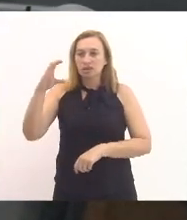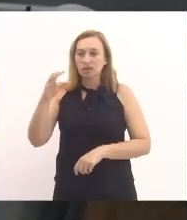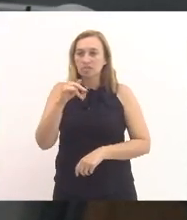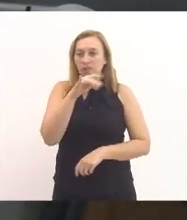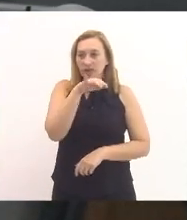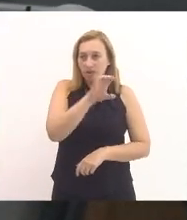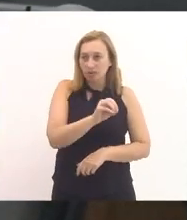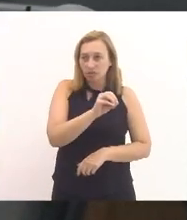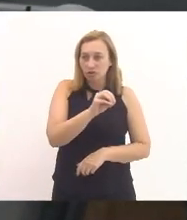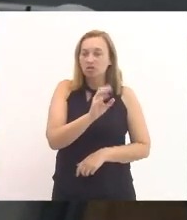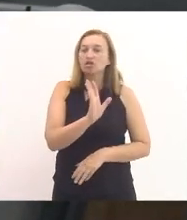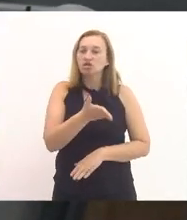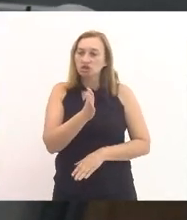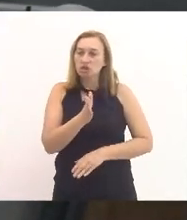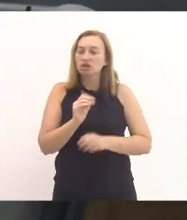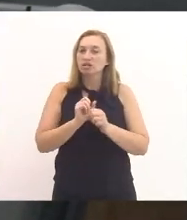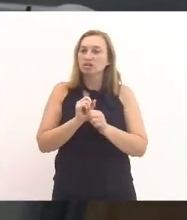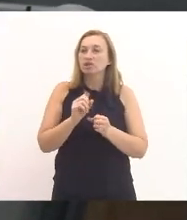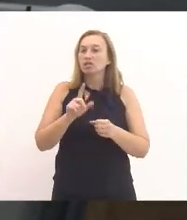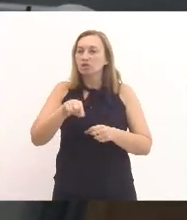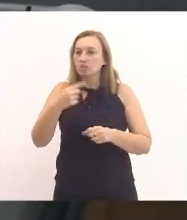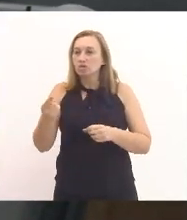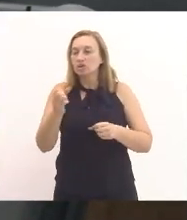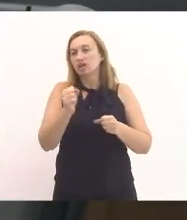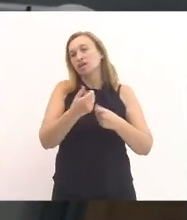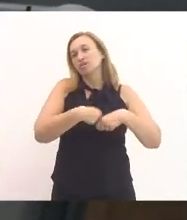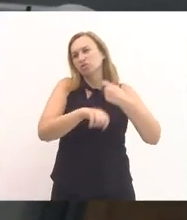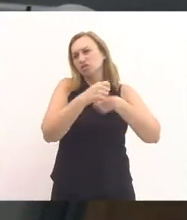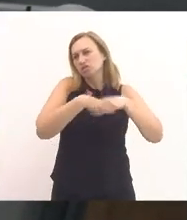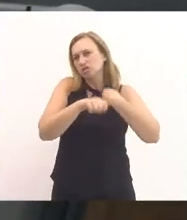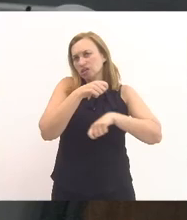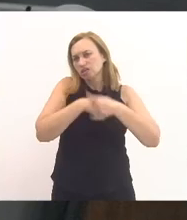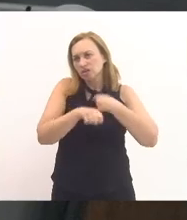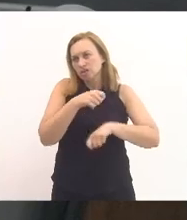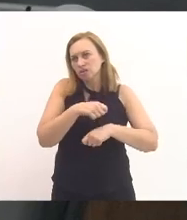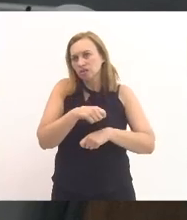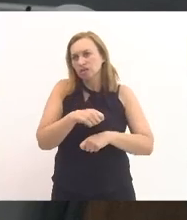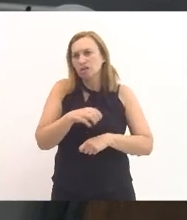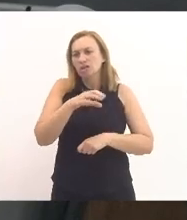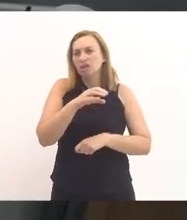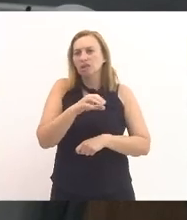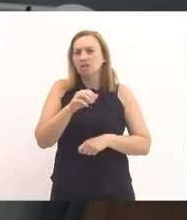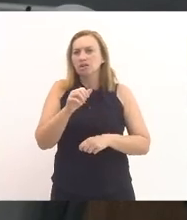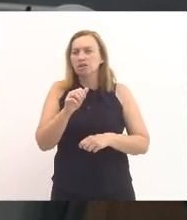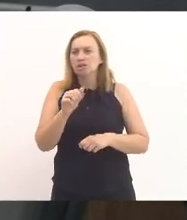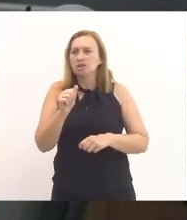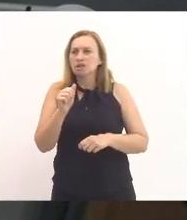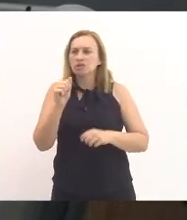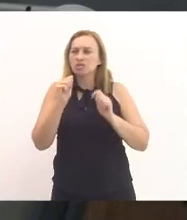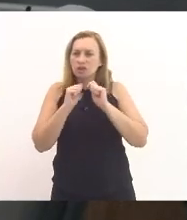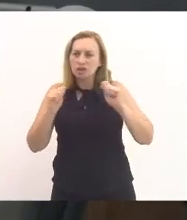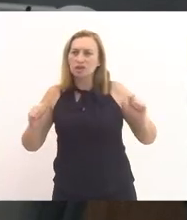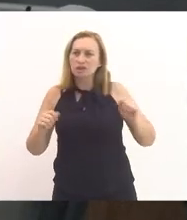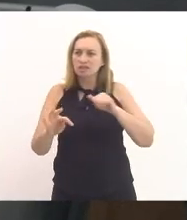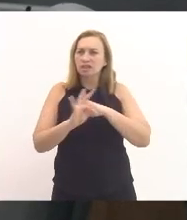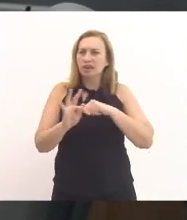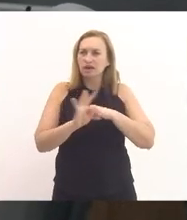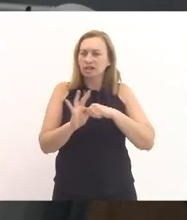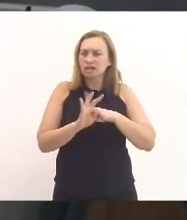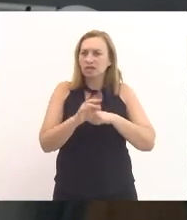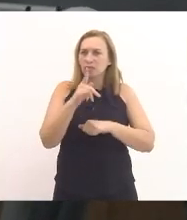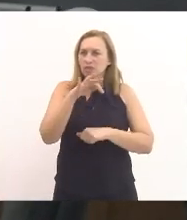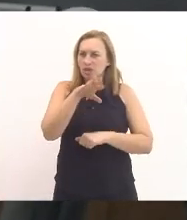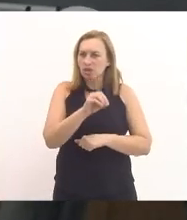Pela já tivemos em outras administrações mas nós temos é sobre a técnica especial e um perito